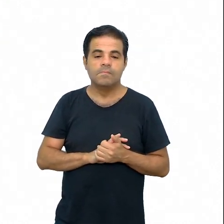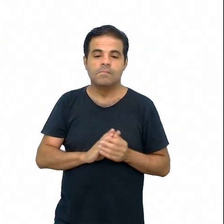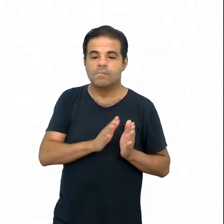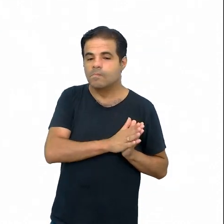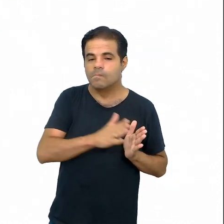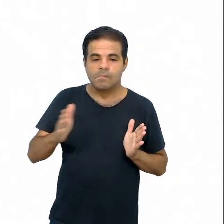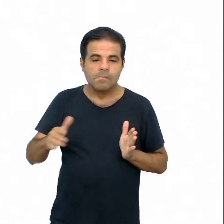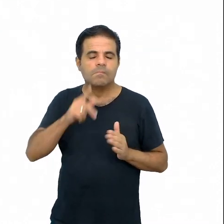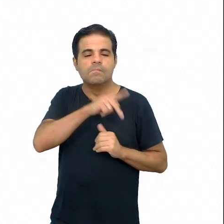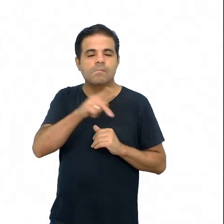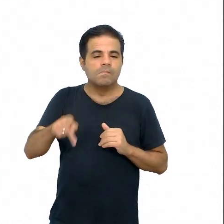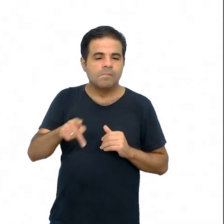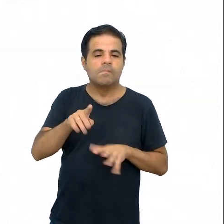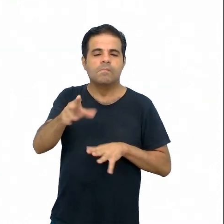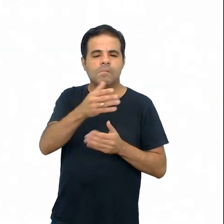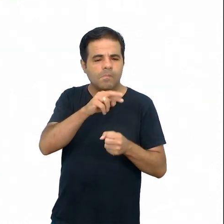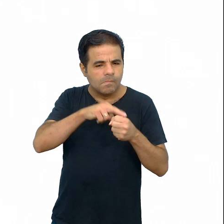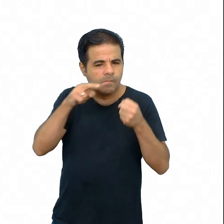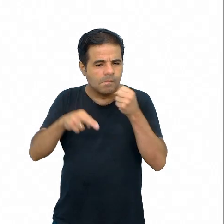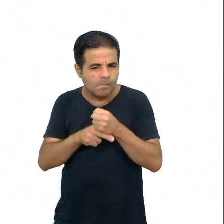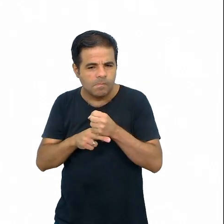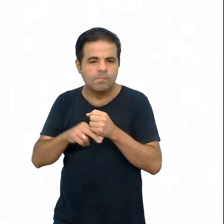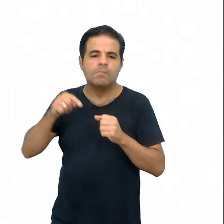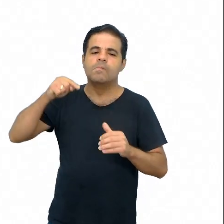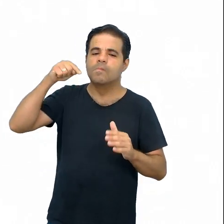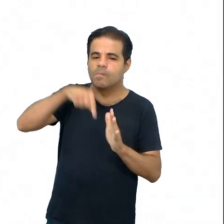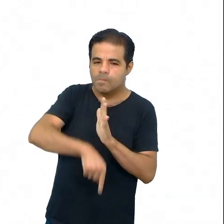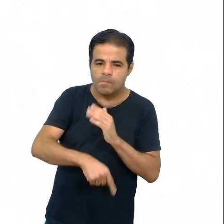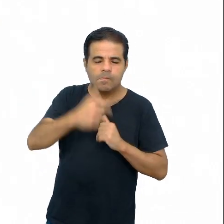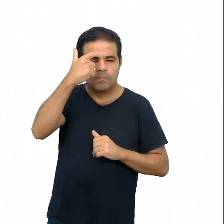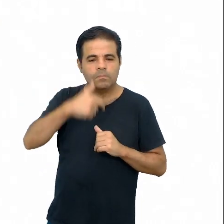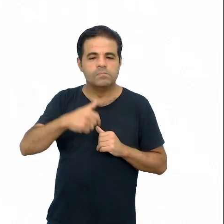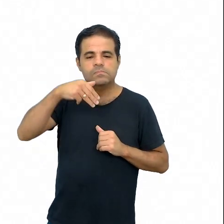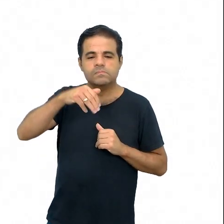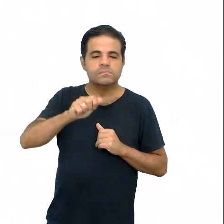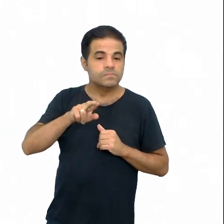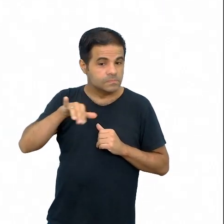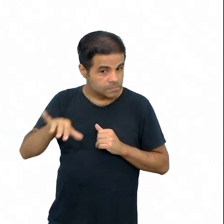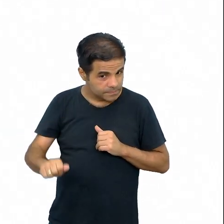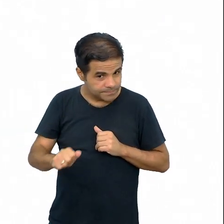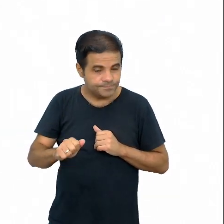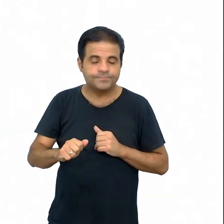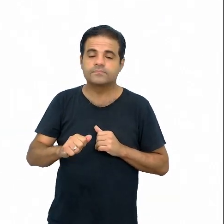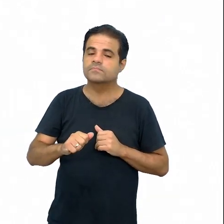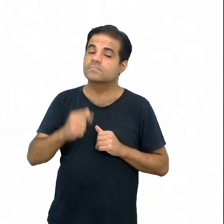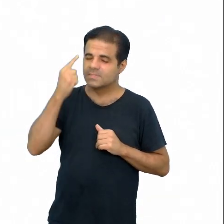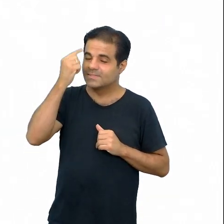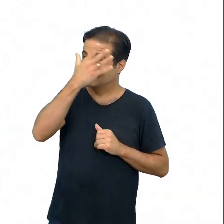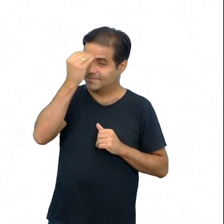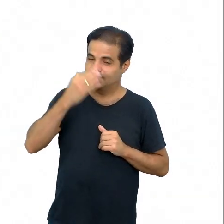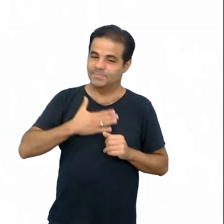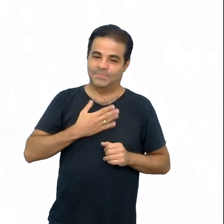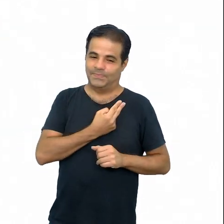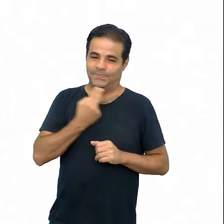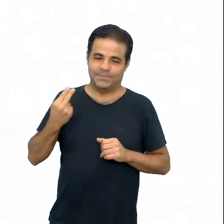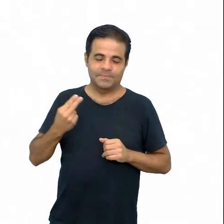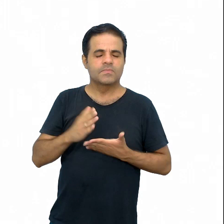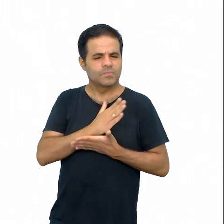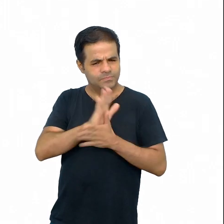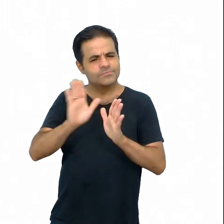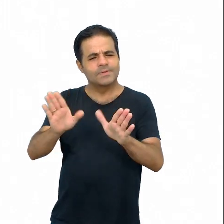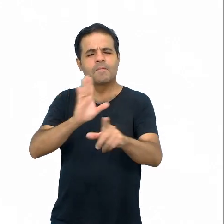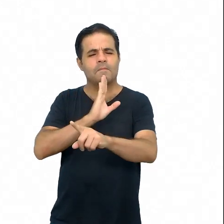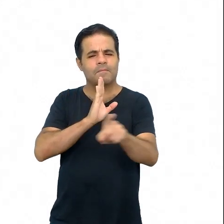para professores da recuperação e aprofundamento, eu sou Márcia de Matos Sanches, eu havia esquecido de dizer, né? Mas alguns já